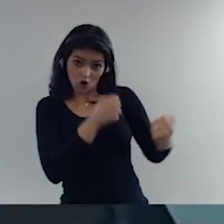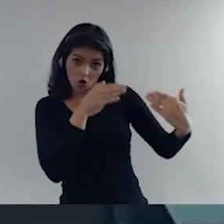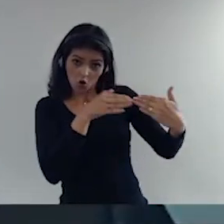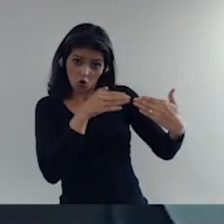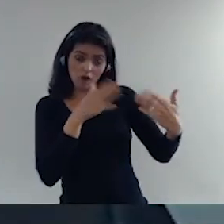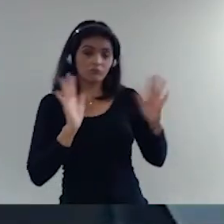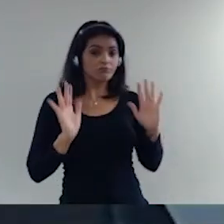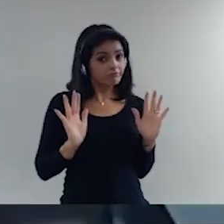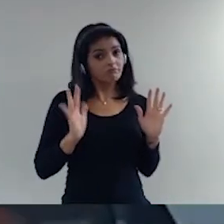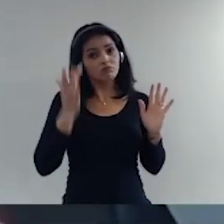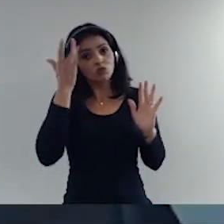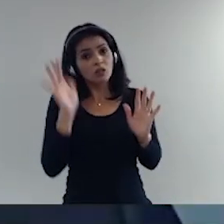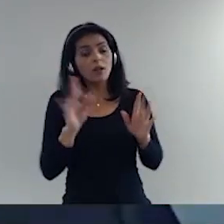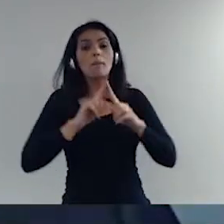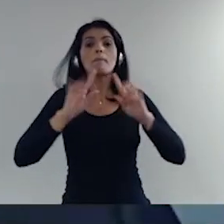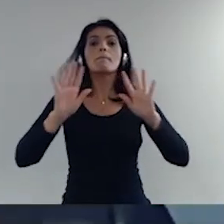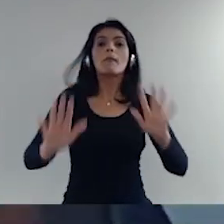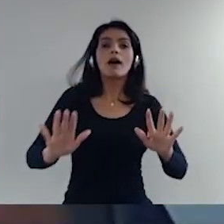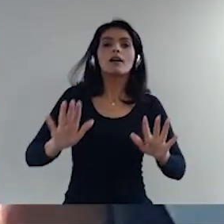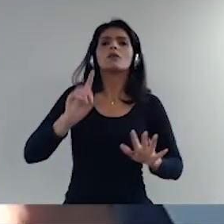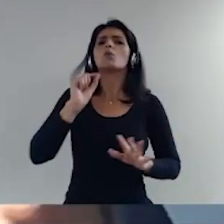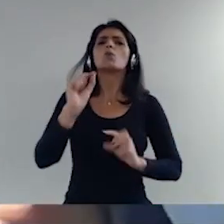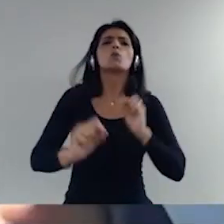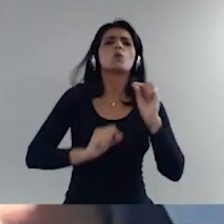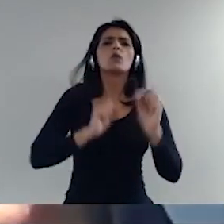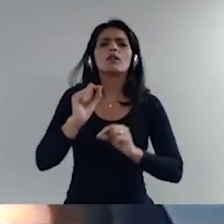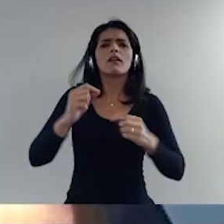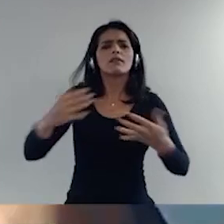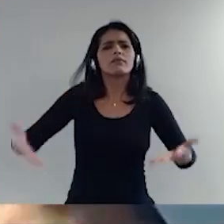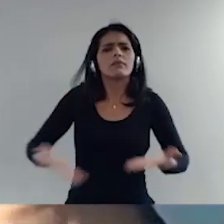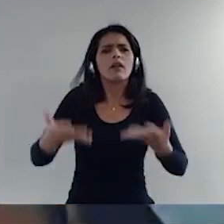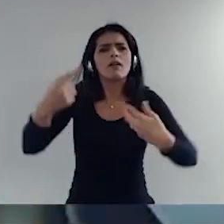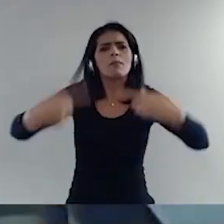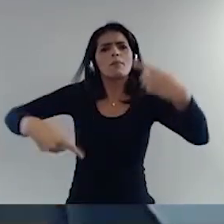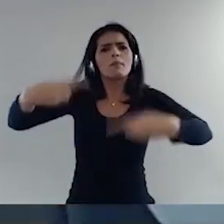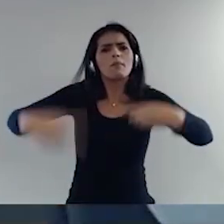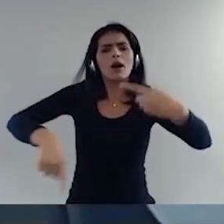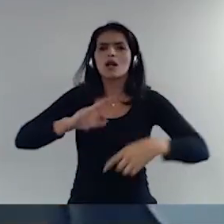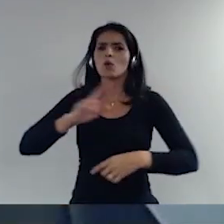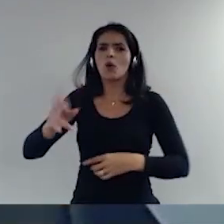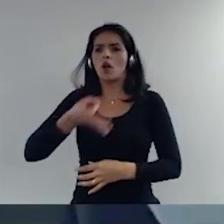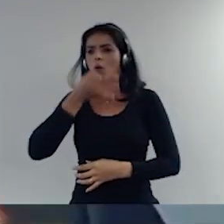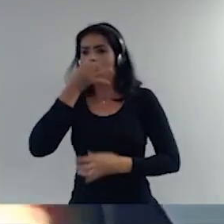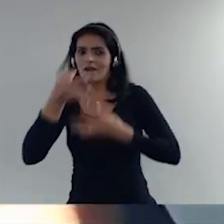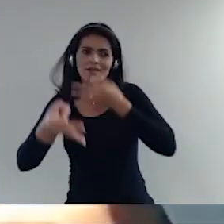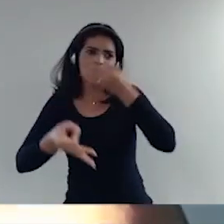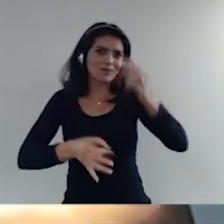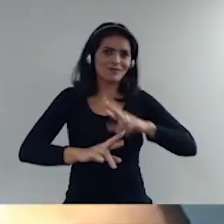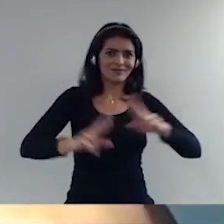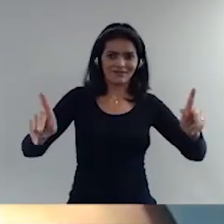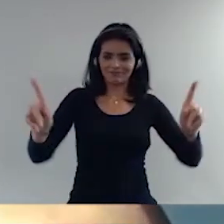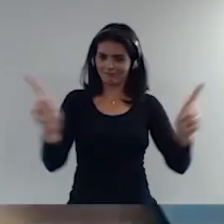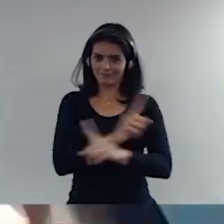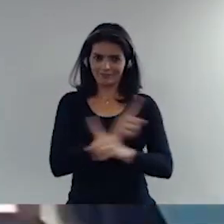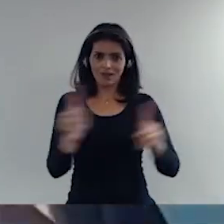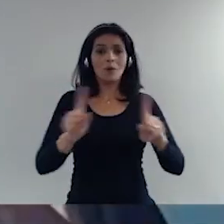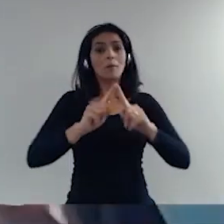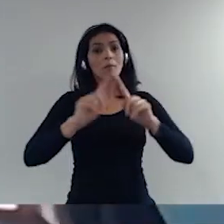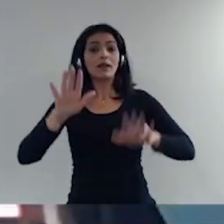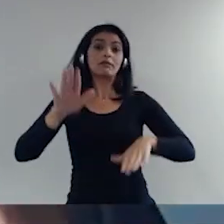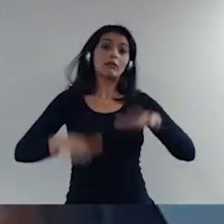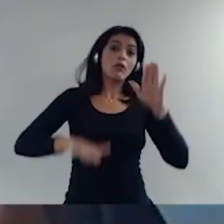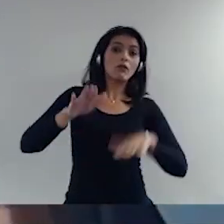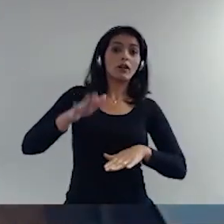a título de estimular o debate, não pela divergência, mas talvez